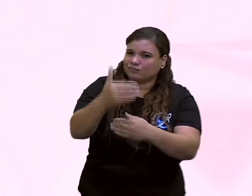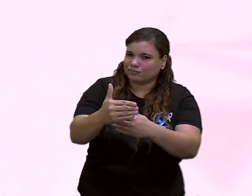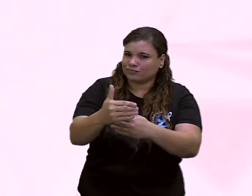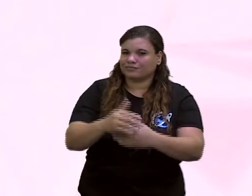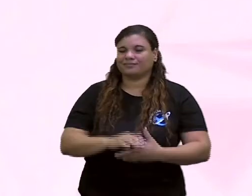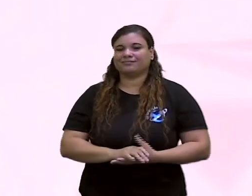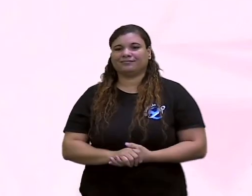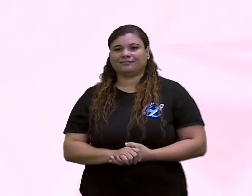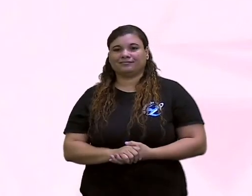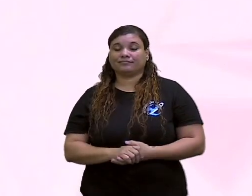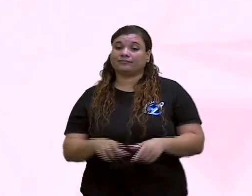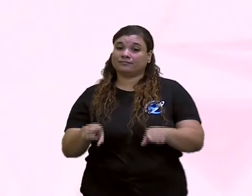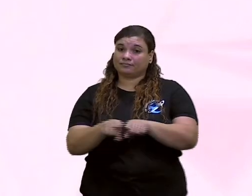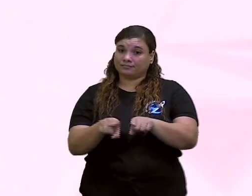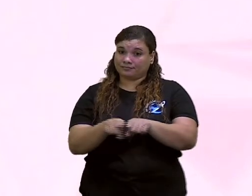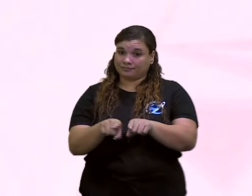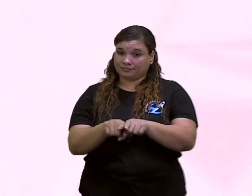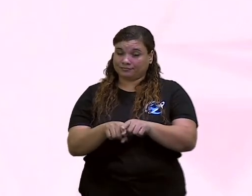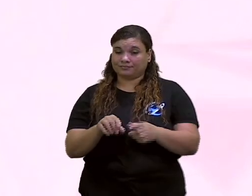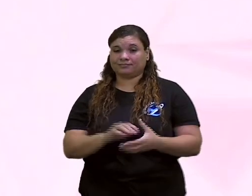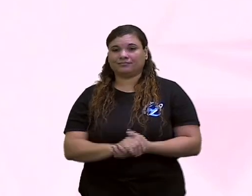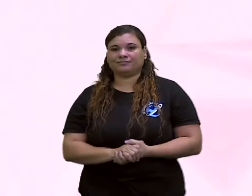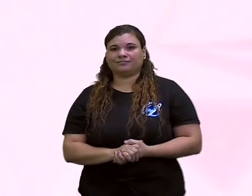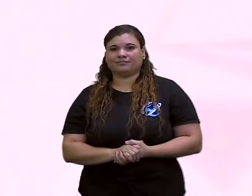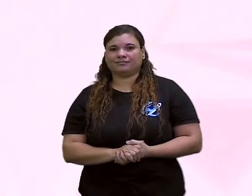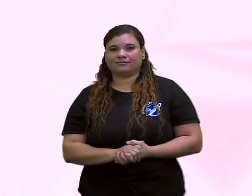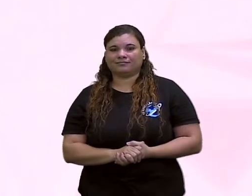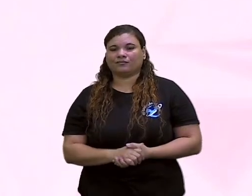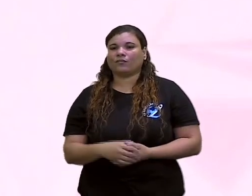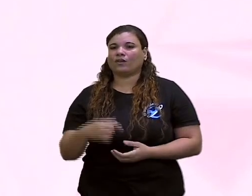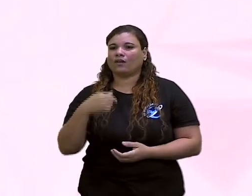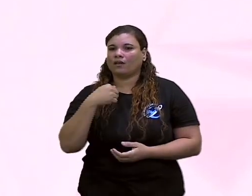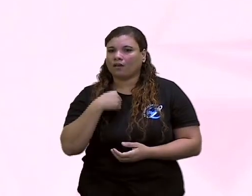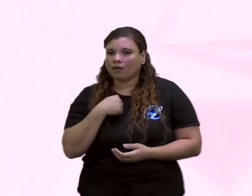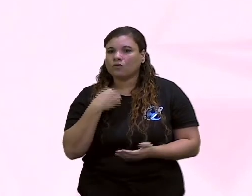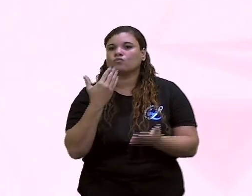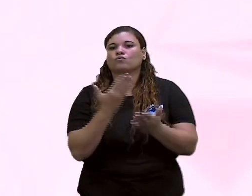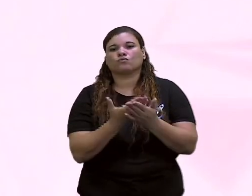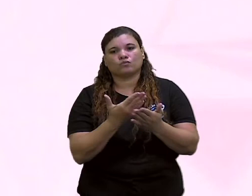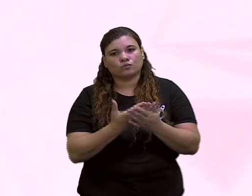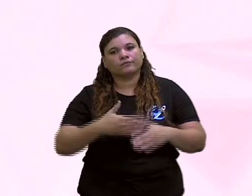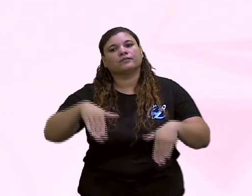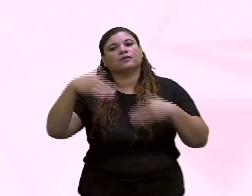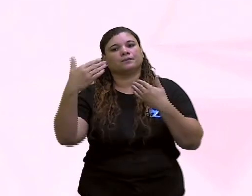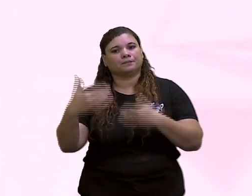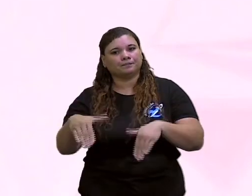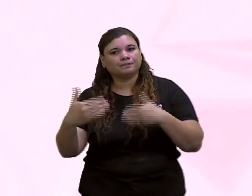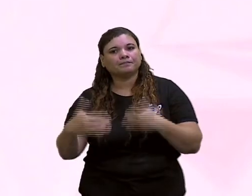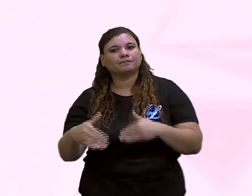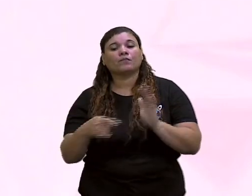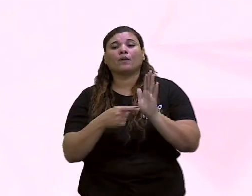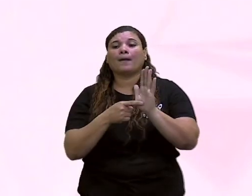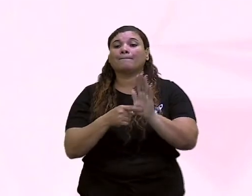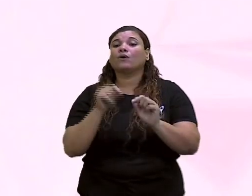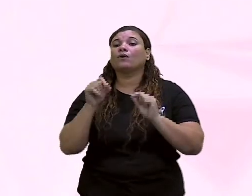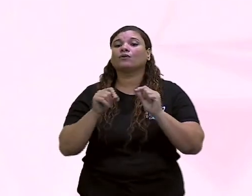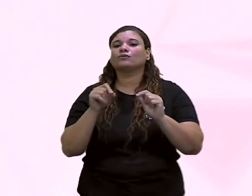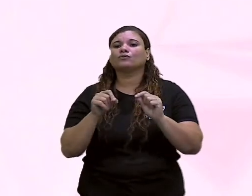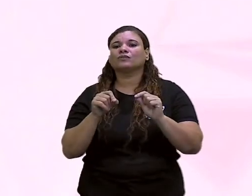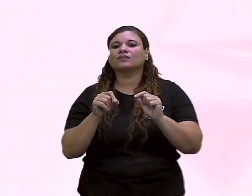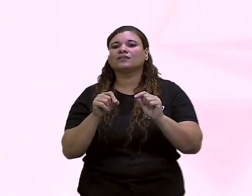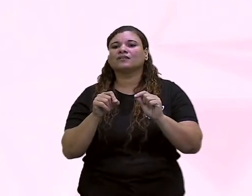frequência. Agora, eu estudei para o teste. Esse para aí, ele transmitiu a ideia